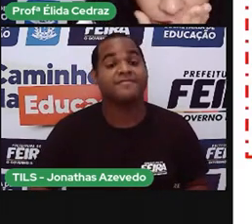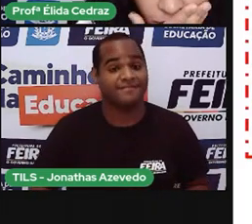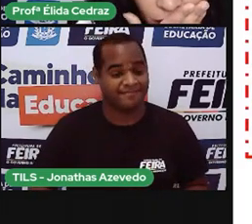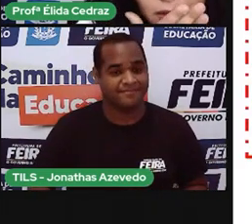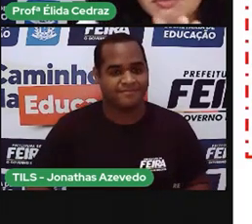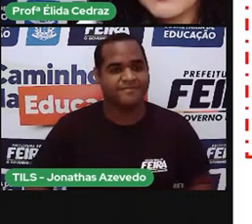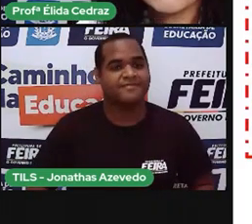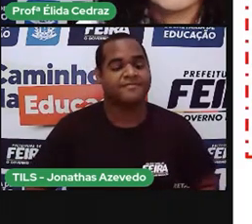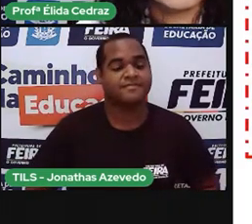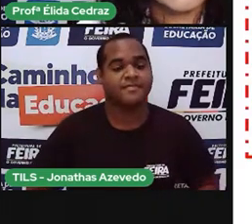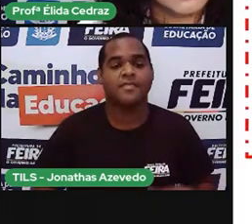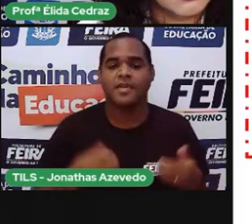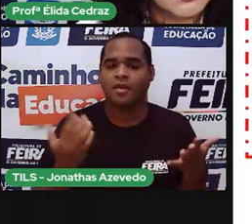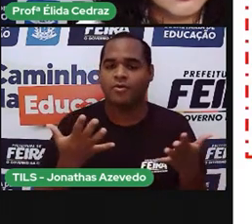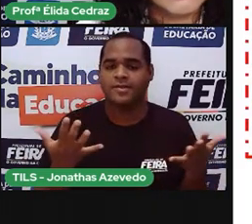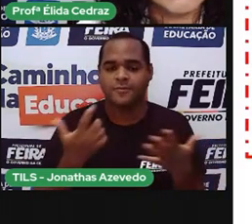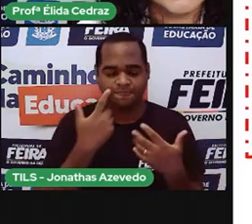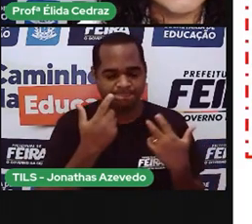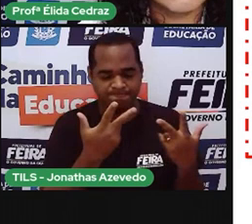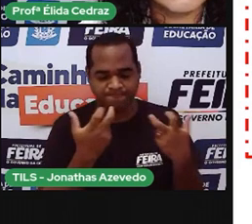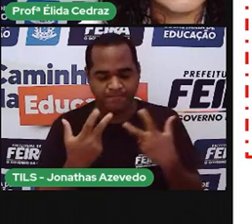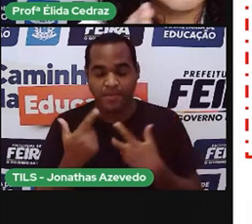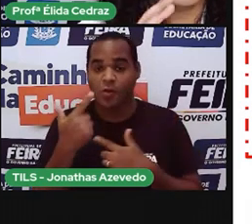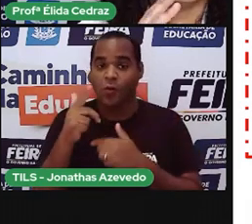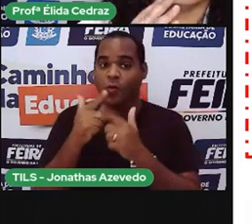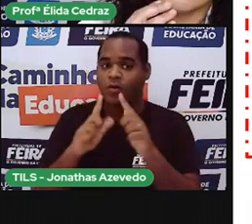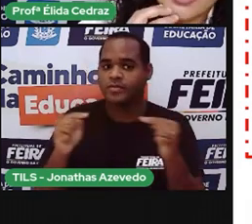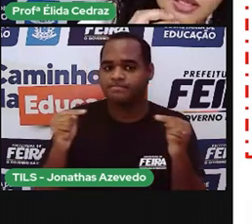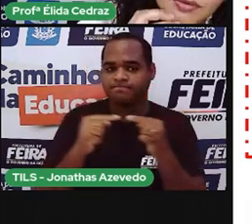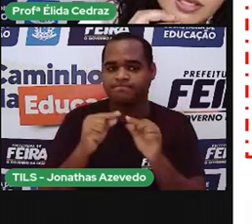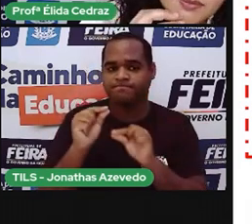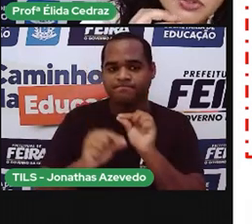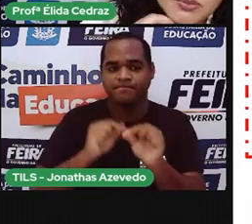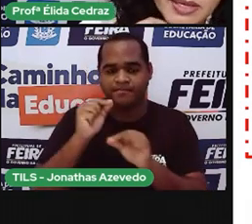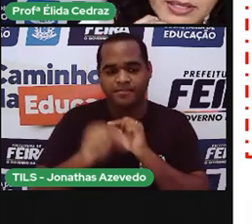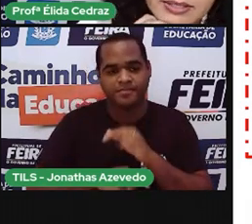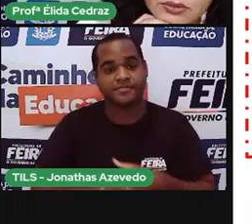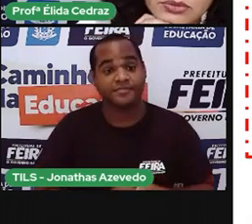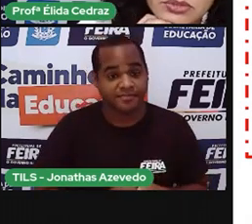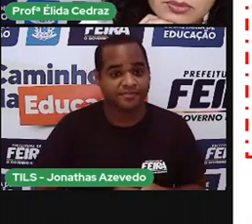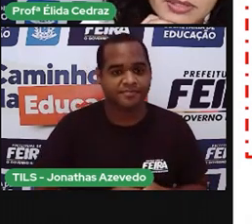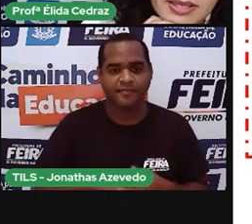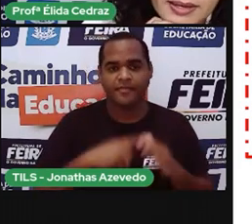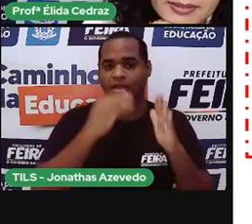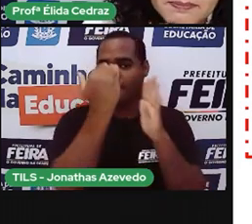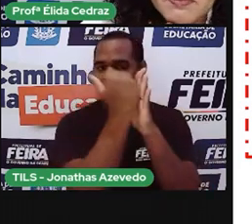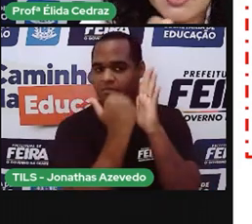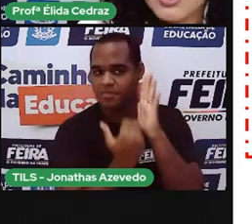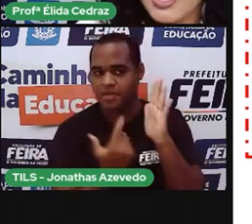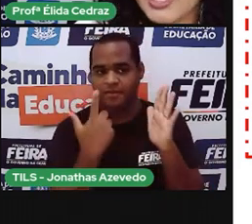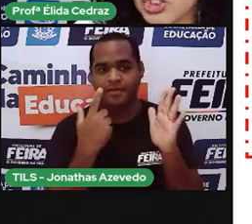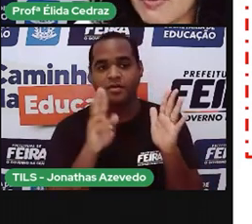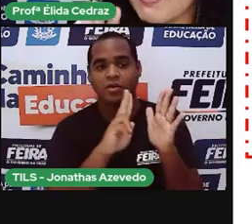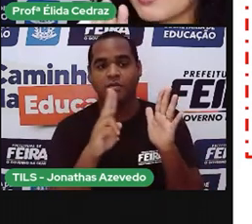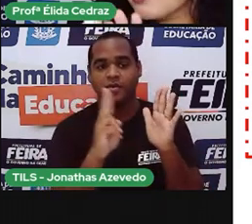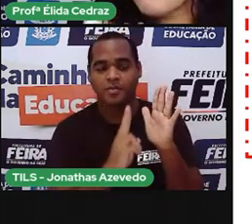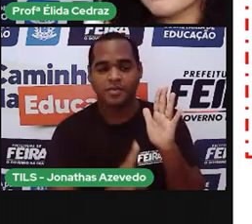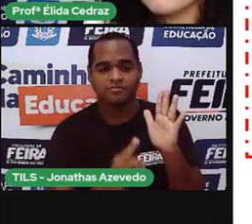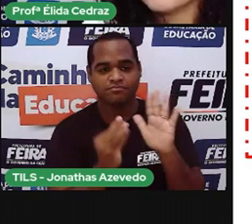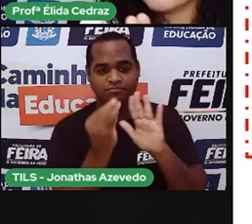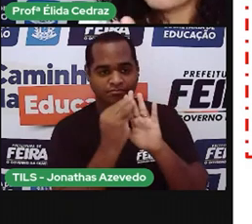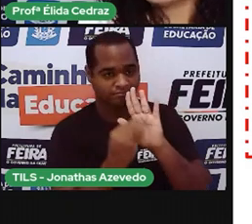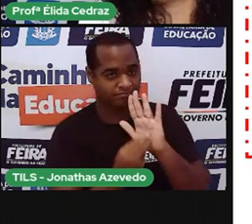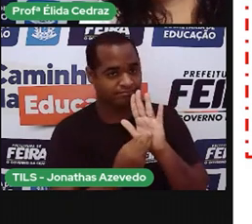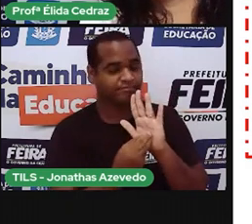Agora que vimos tantos instrumentos, quem está fazendo uma lista com os nomes dele? A gente vai fazer